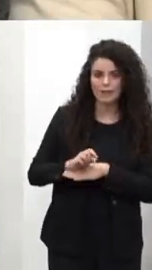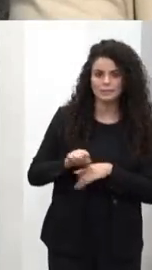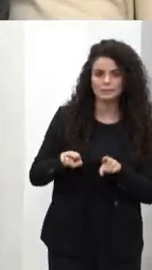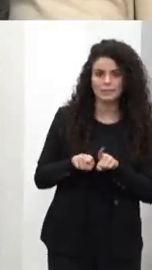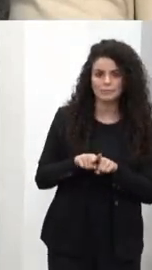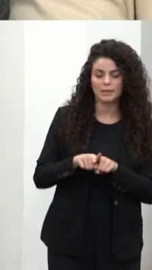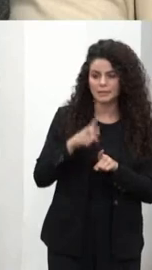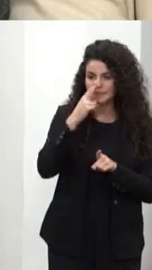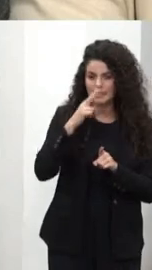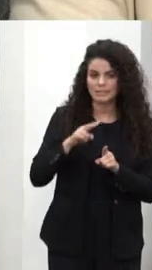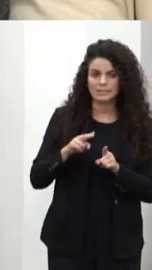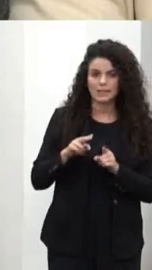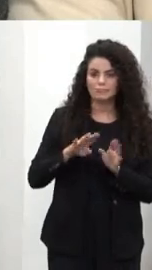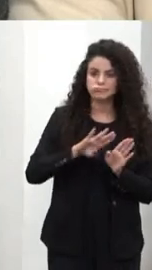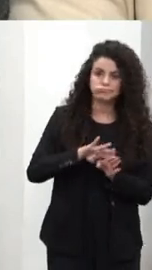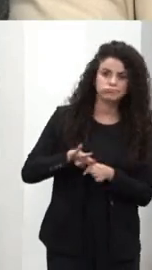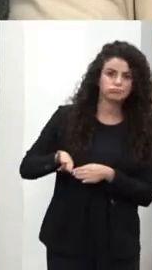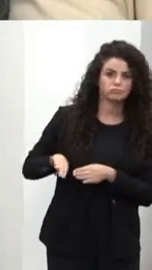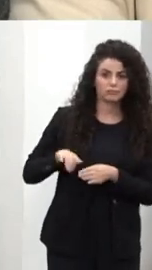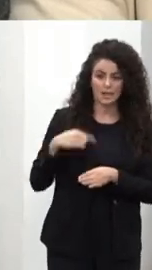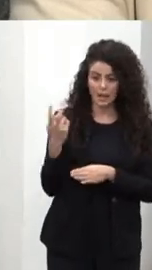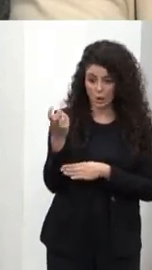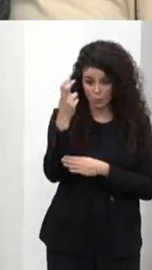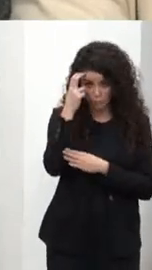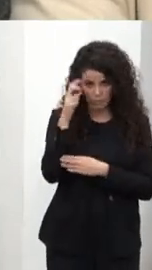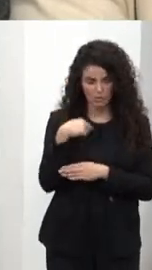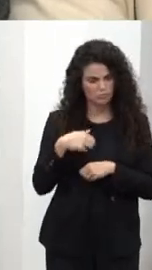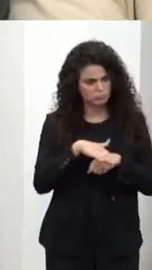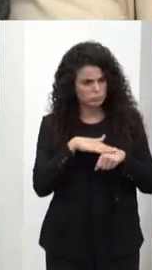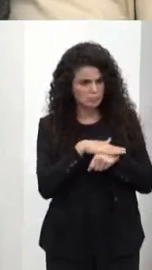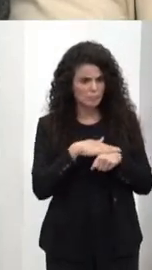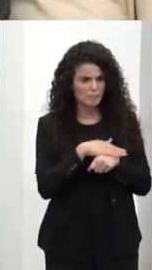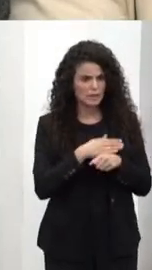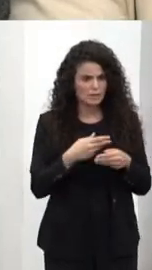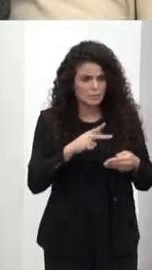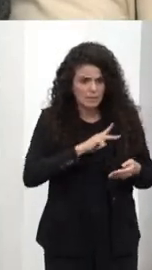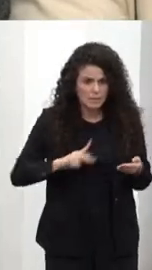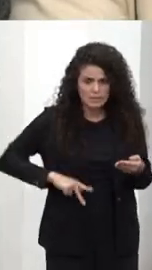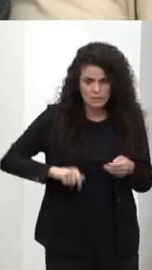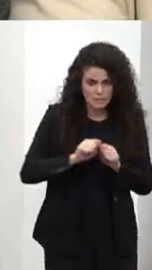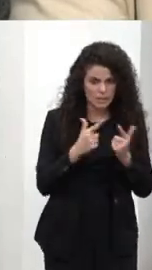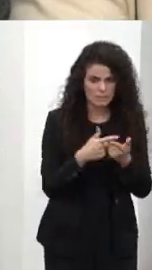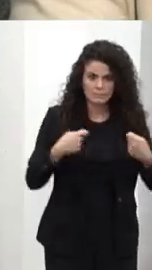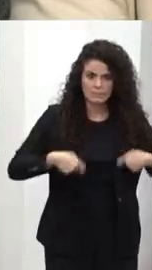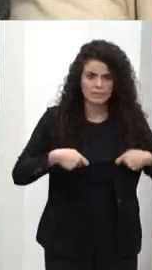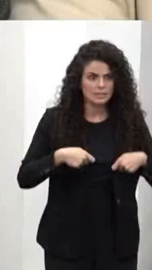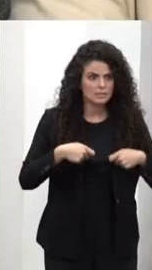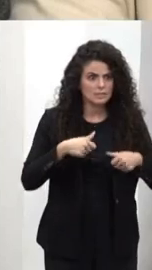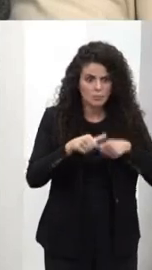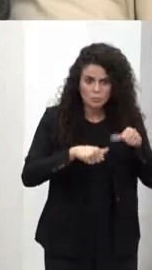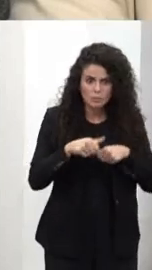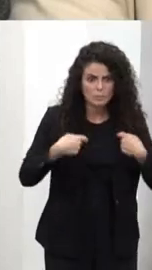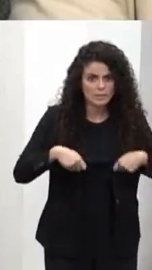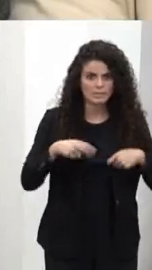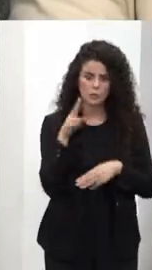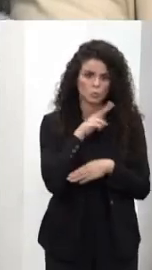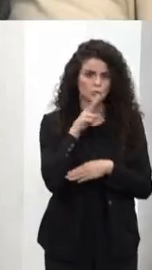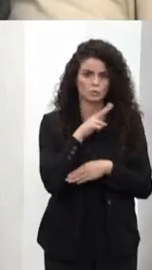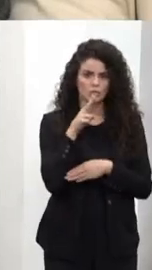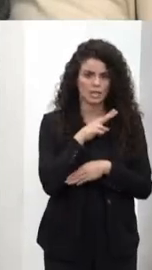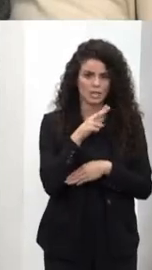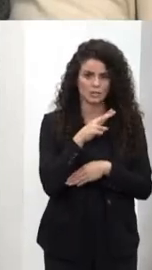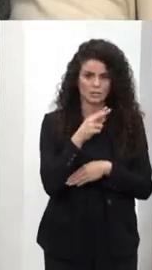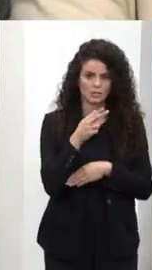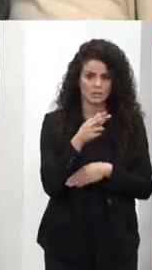até que um dia eu conversei com o presidente da lesque disse pelo amor de Deus nós temos que fazer alguma coisa e aí a gente conseguiu do